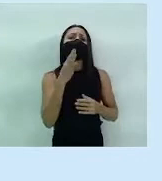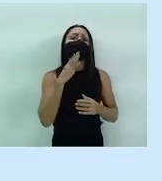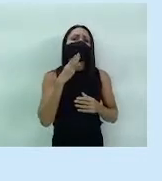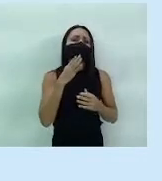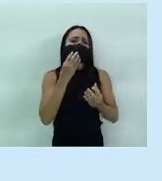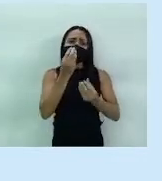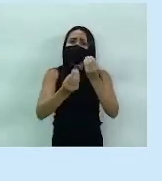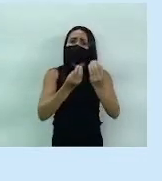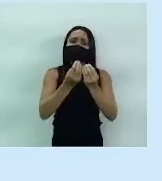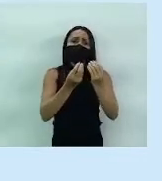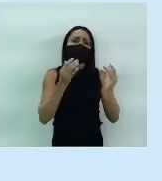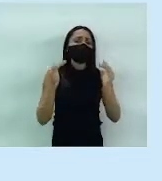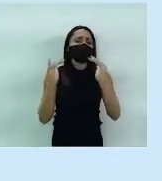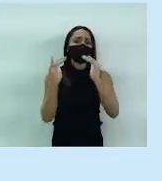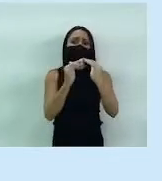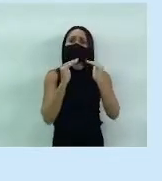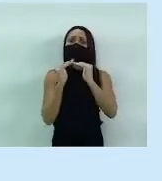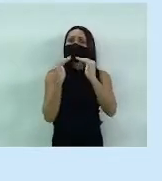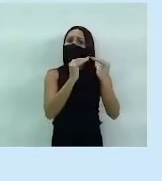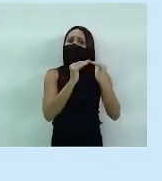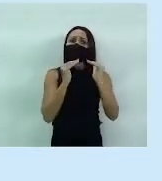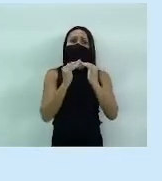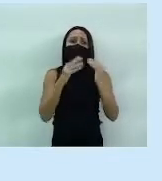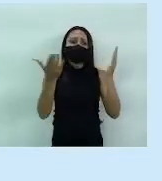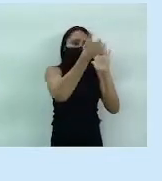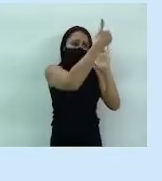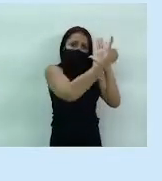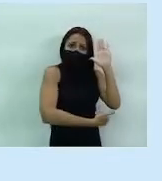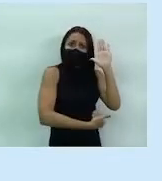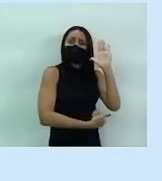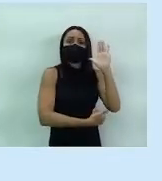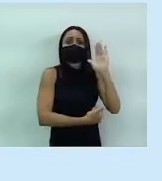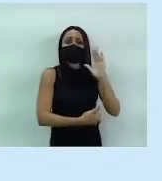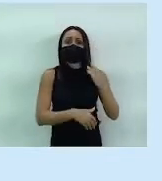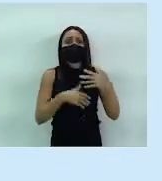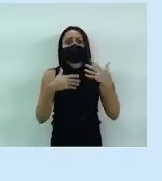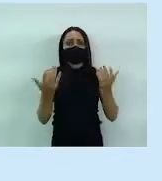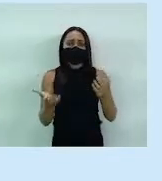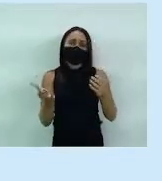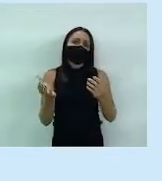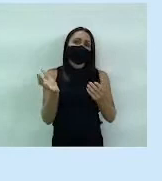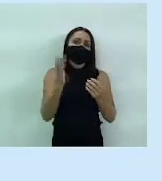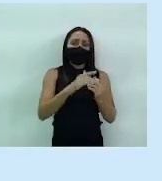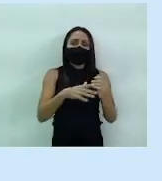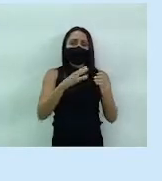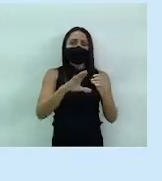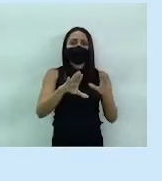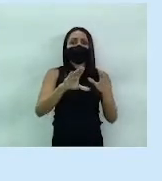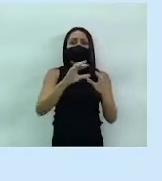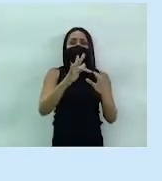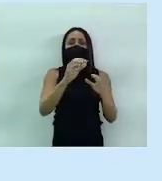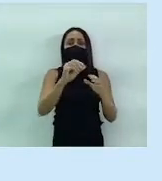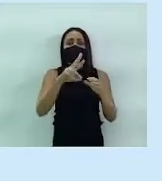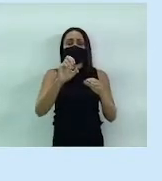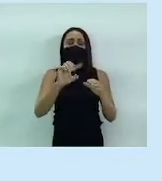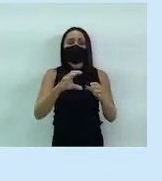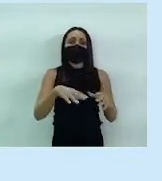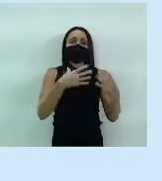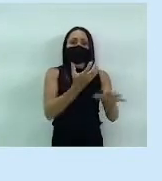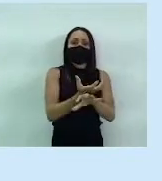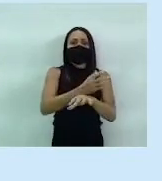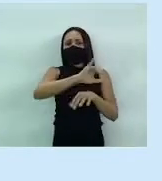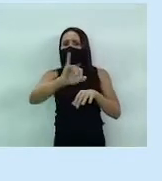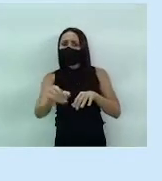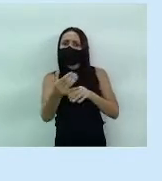é que foi o contato de vocês com esse documento. Então, corre lá no fórum, participa da nossa disciplina e aproveita